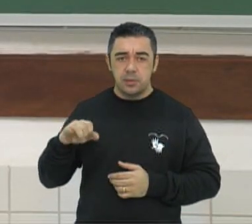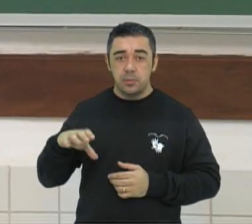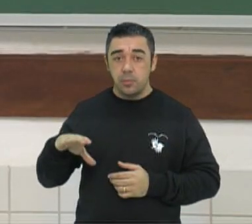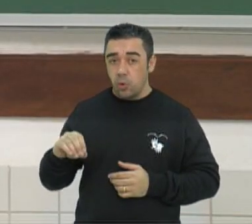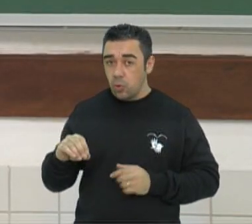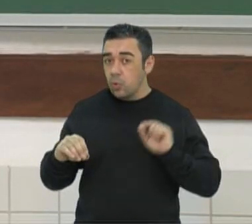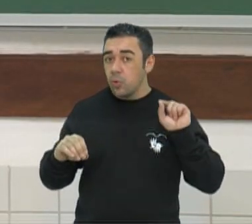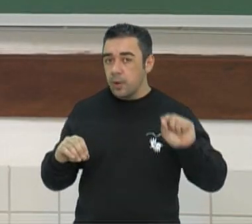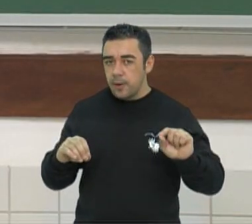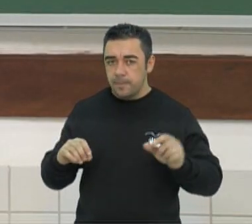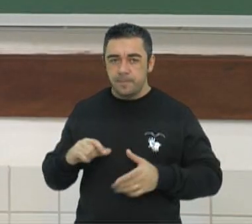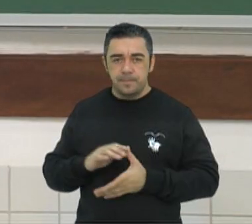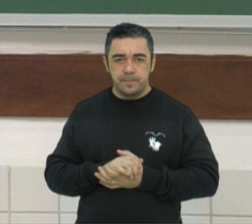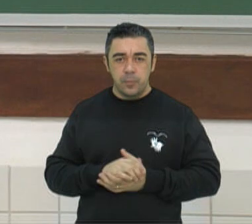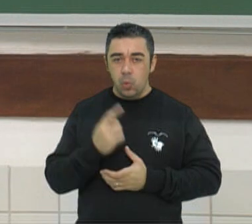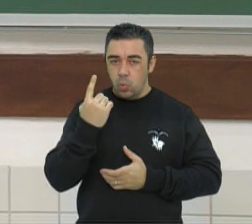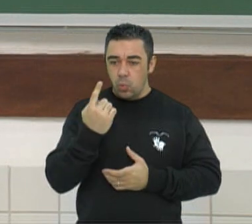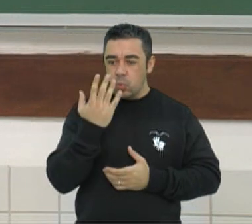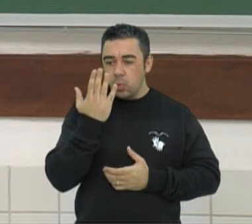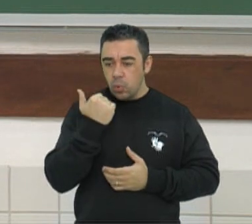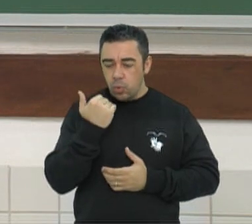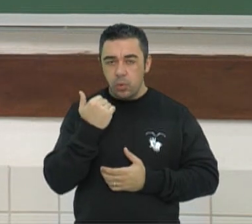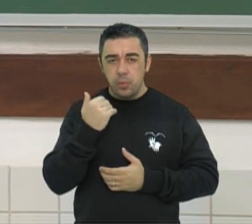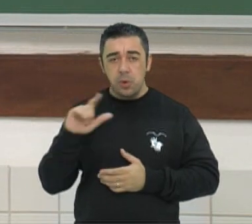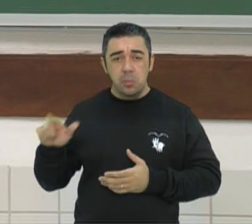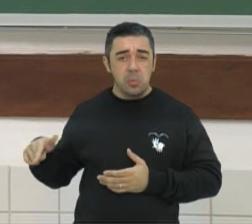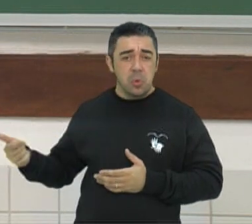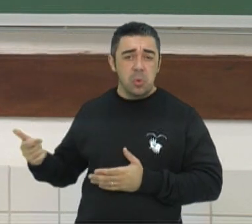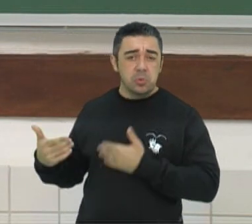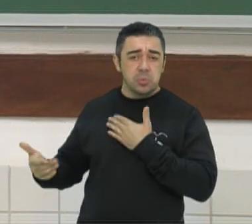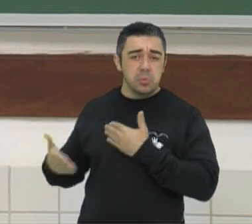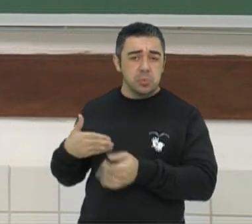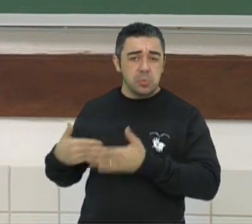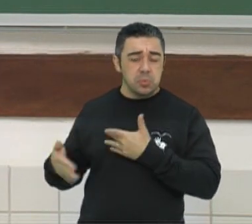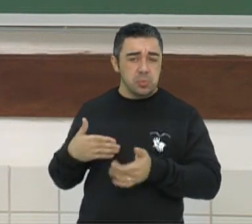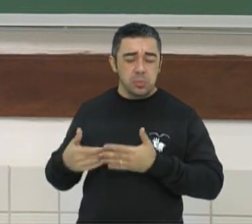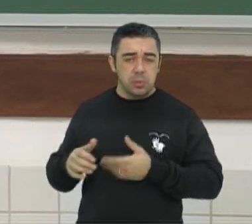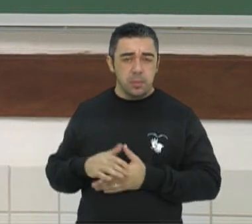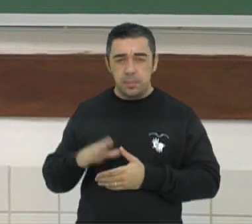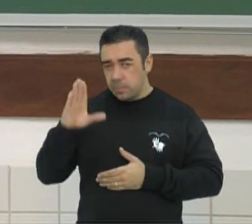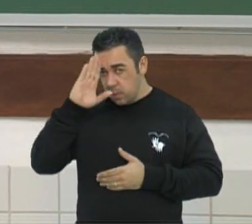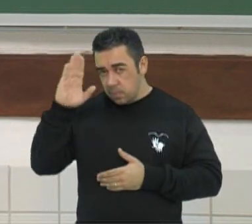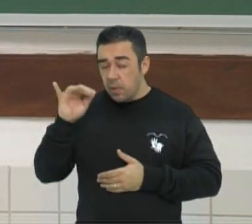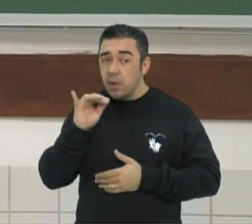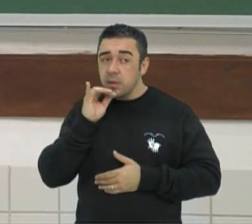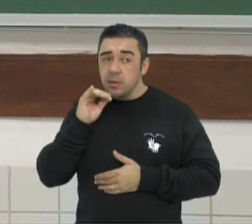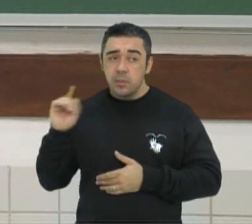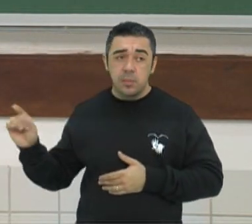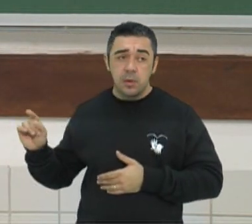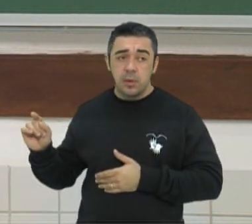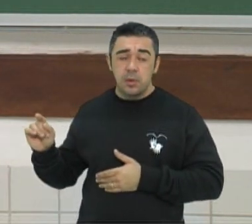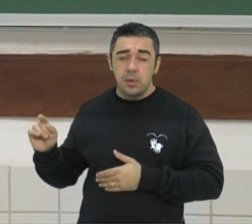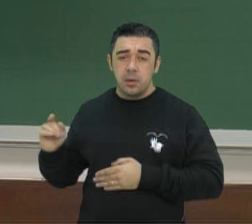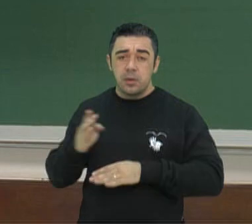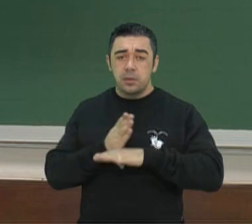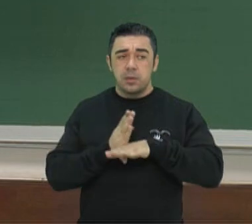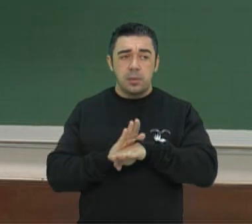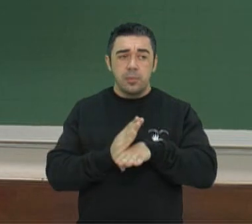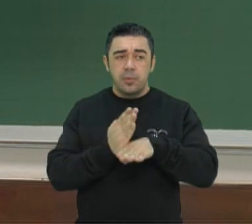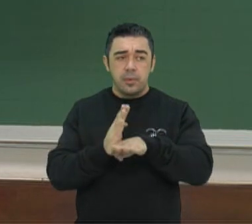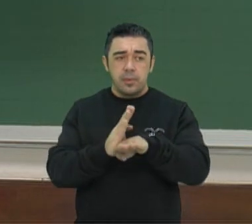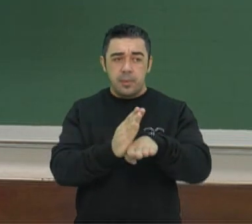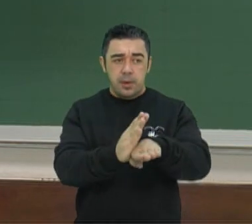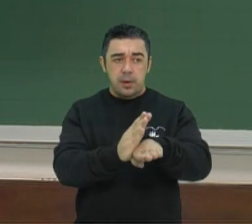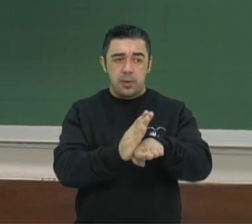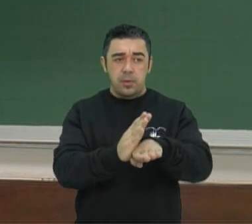relação, um organismo é beneficiado, mas para o outro não faz diferença alguma. O principal exemplo que a gente tem é o tubarão e a rêmora, né? Que